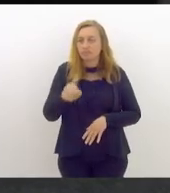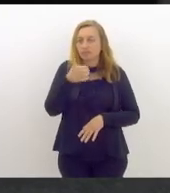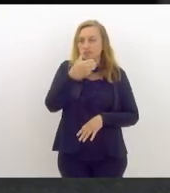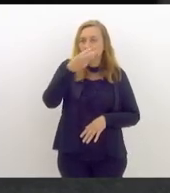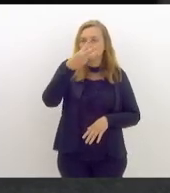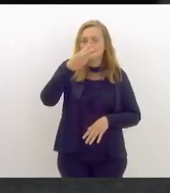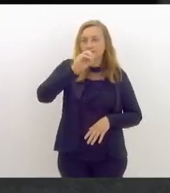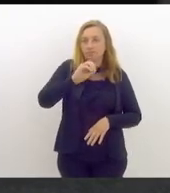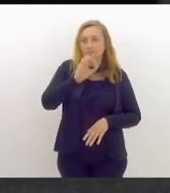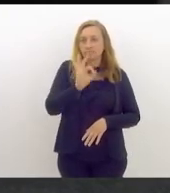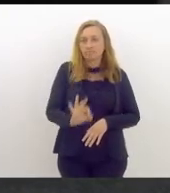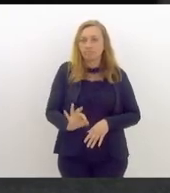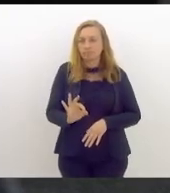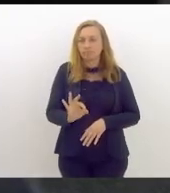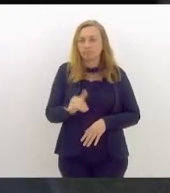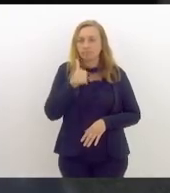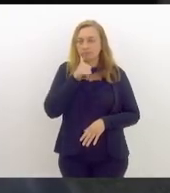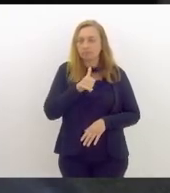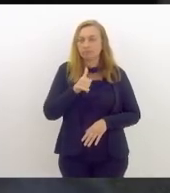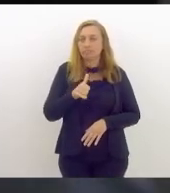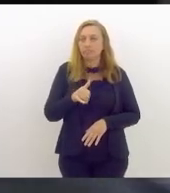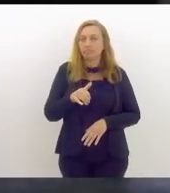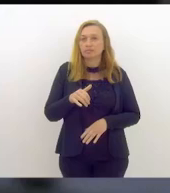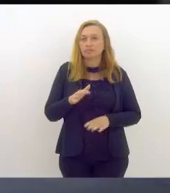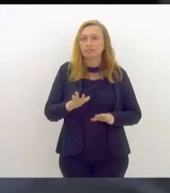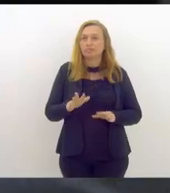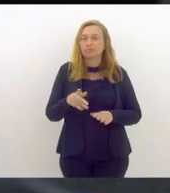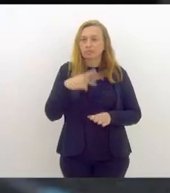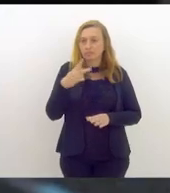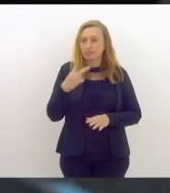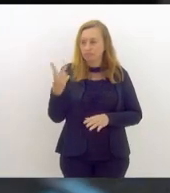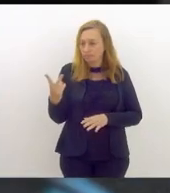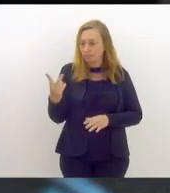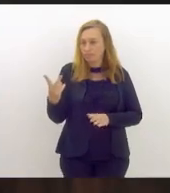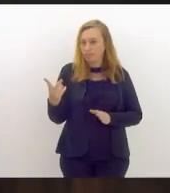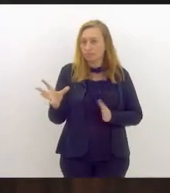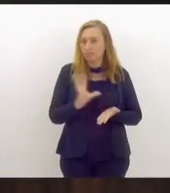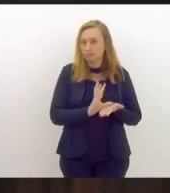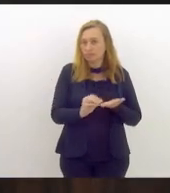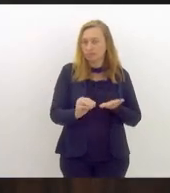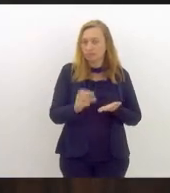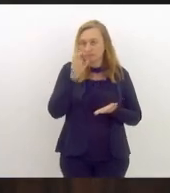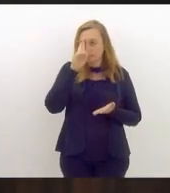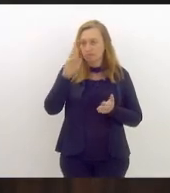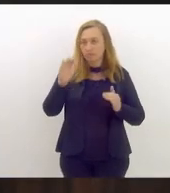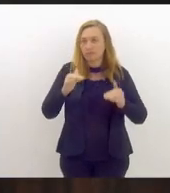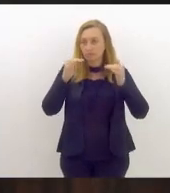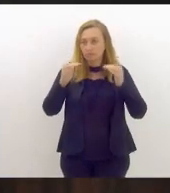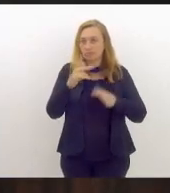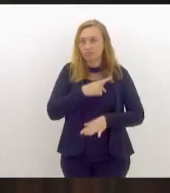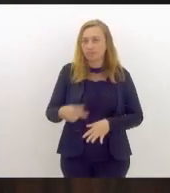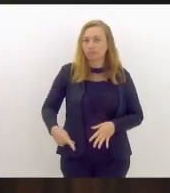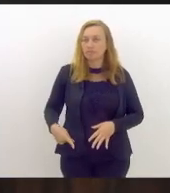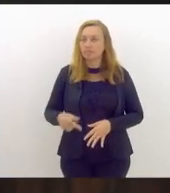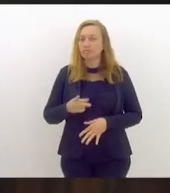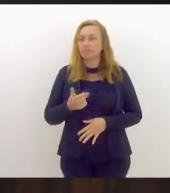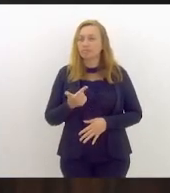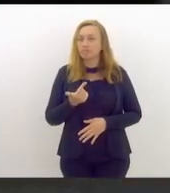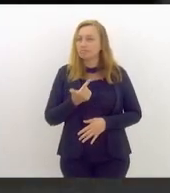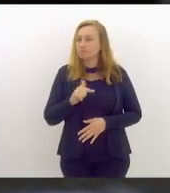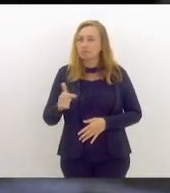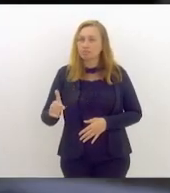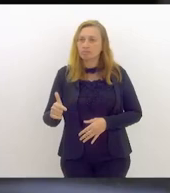de mulheres na mesa diretora. Vossa Excelência... Vou trazer os dois à pauta. Vossa Excelência, eu não posso deixar de registrar, sem que houvesse a